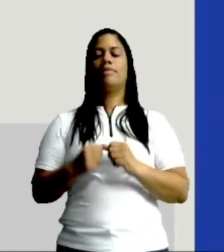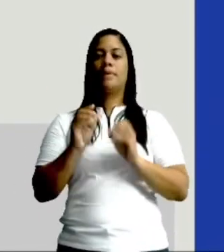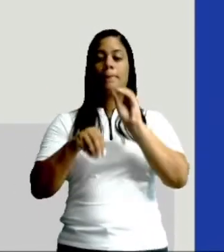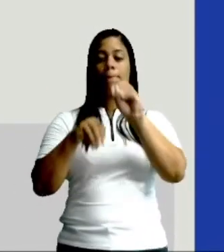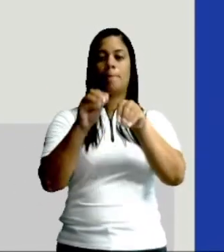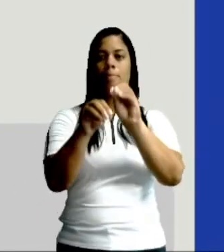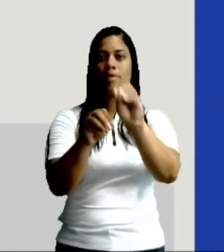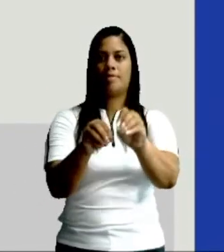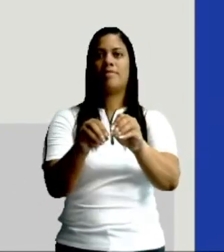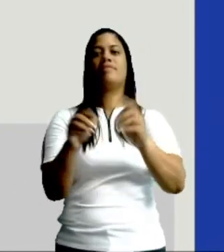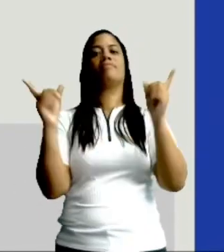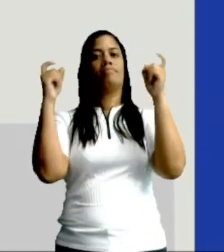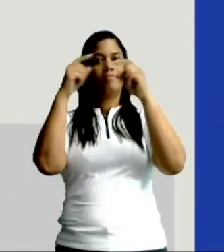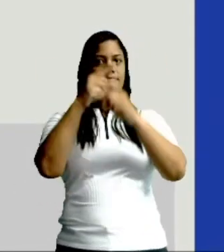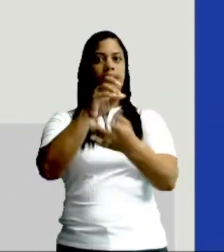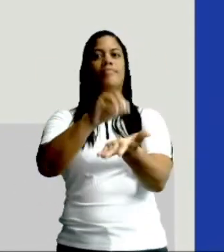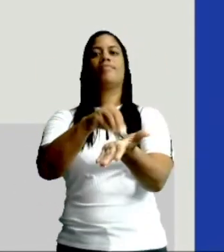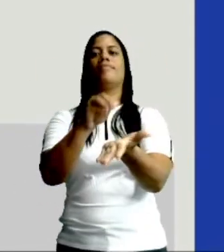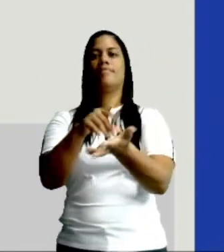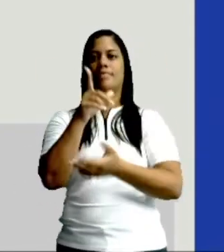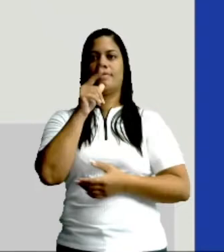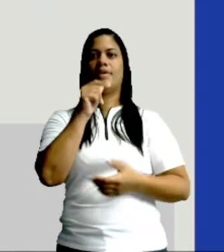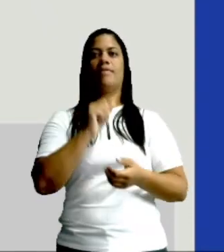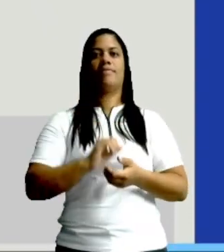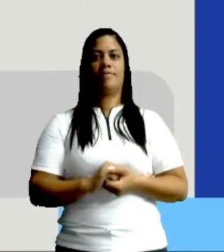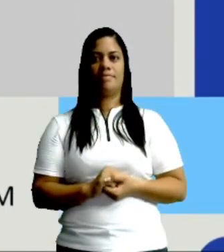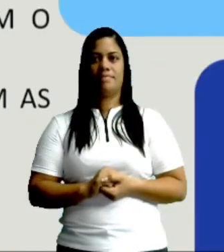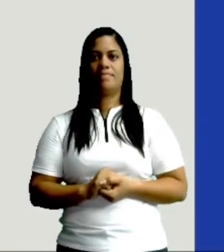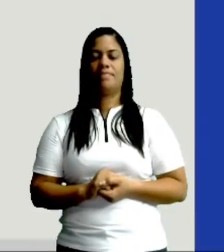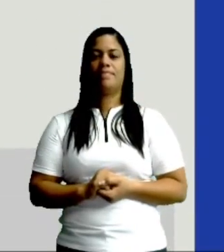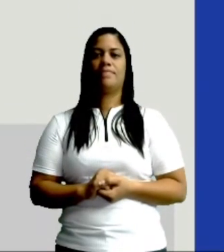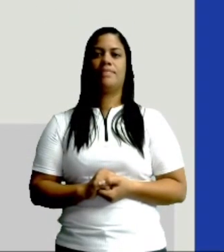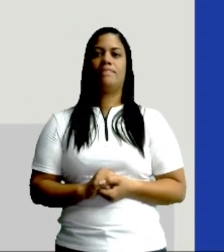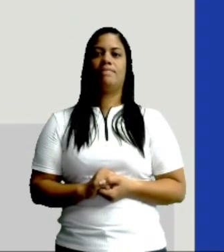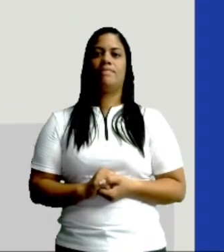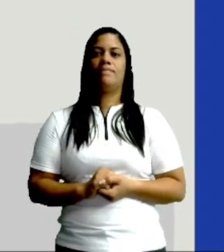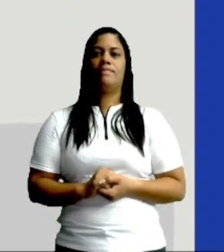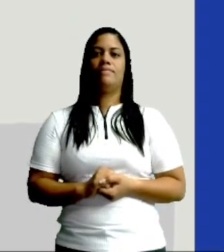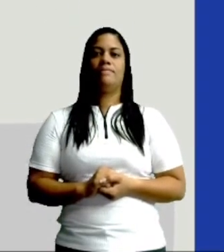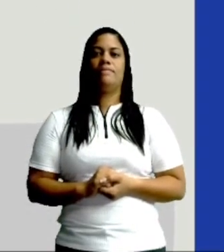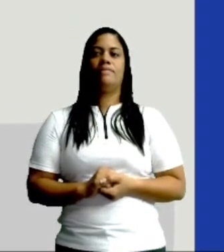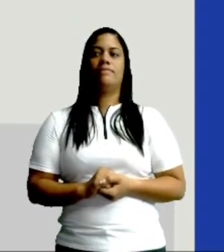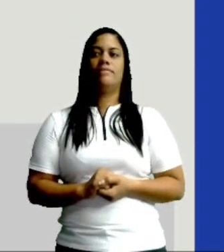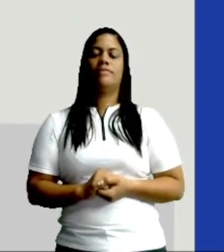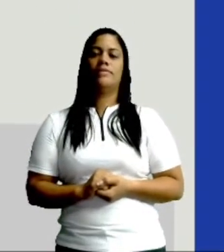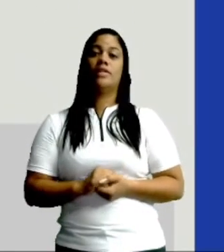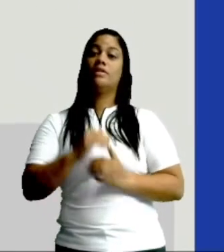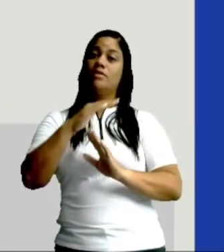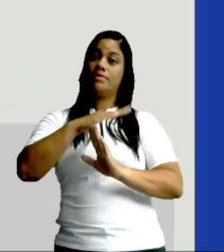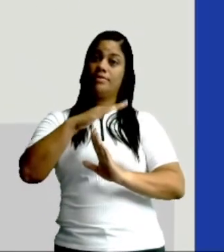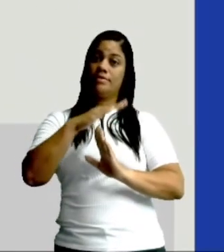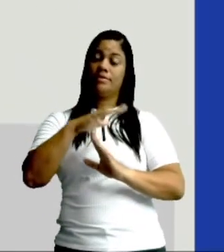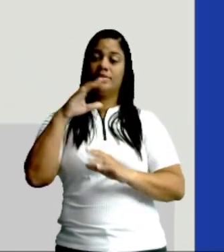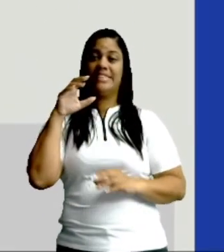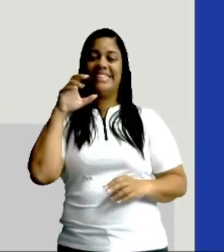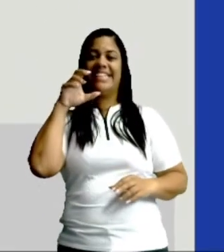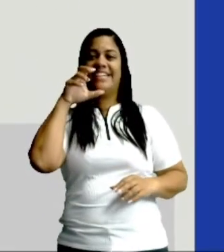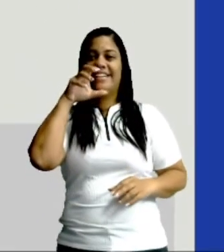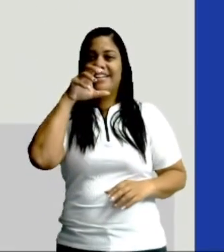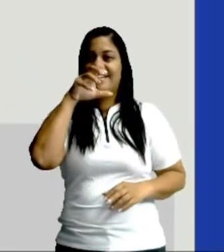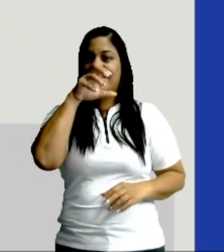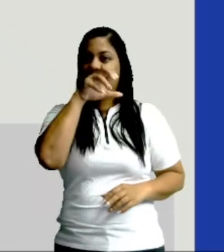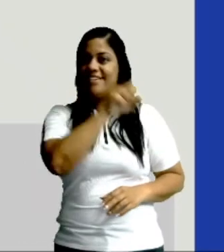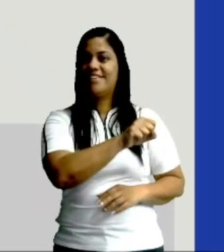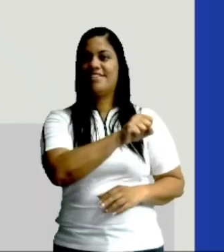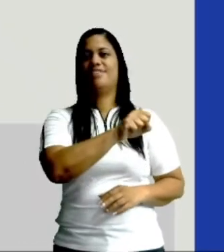São situações que ficam difíceis com a falta de água. Já no clima quente